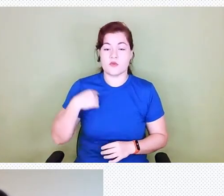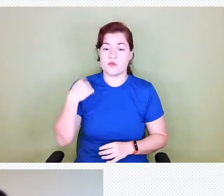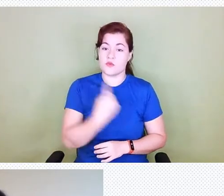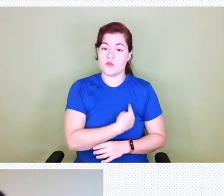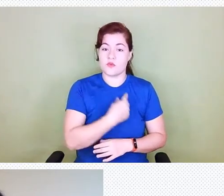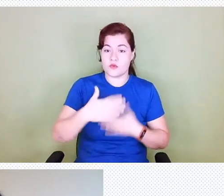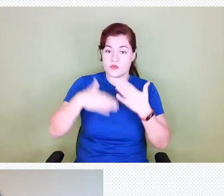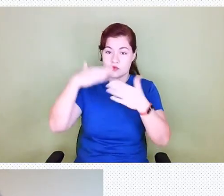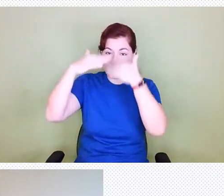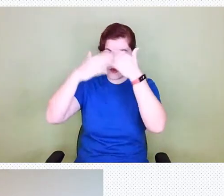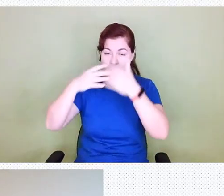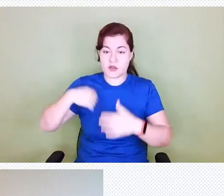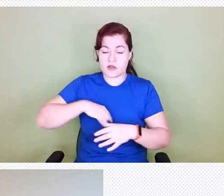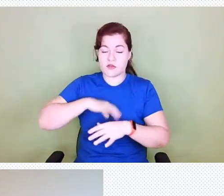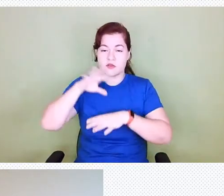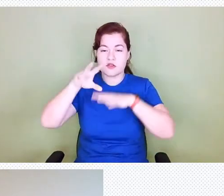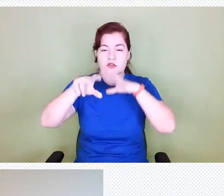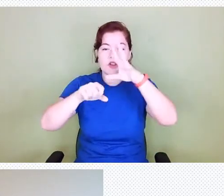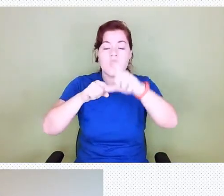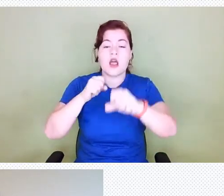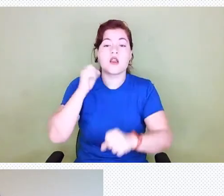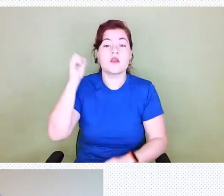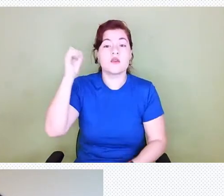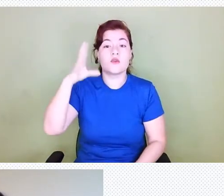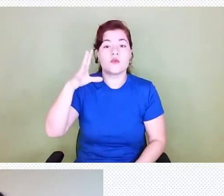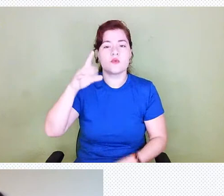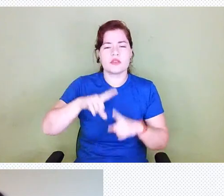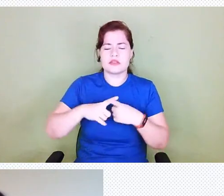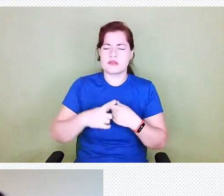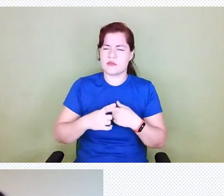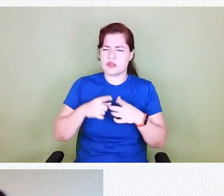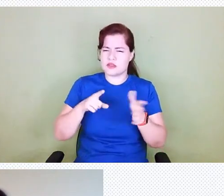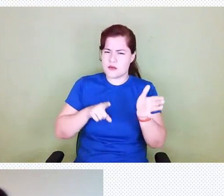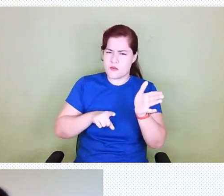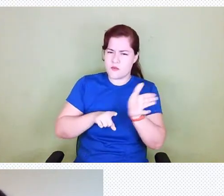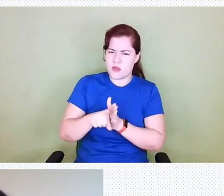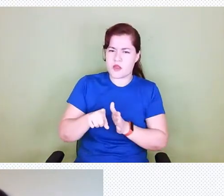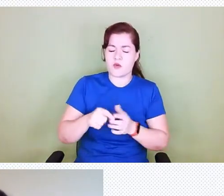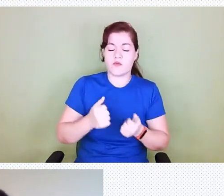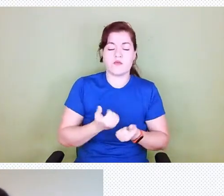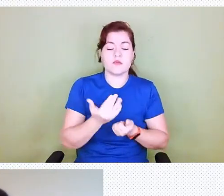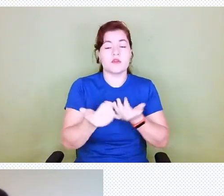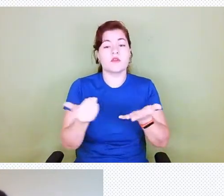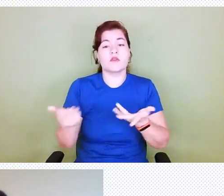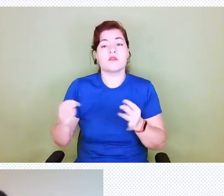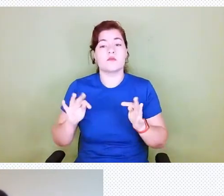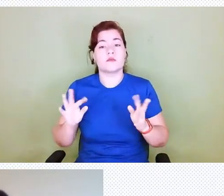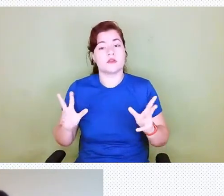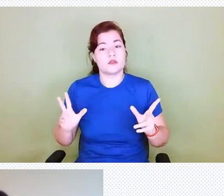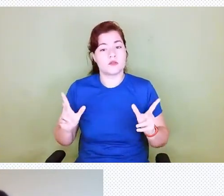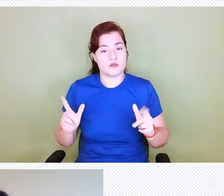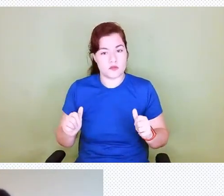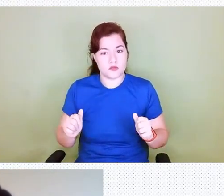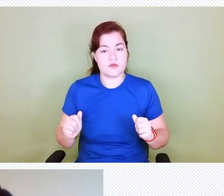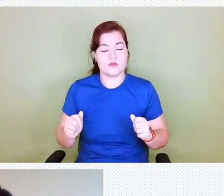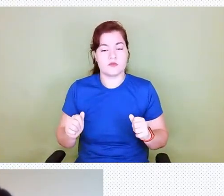progresso, alcançarmos a luz. Mas a grande pergunta que eu deixo aqui para todos nós, né? Nós que estamos aqui